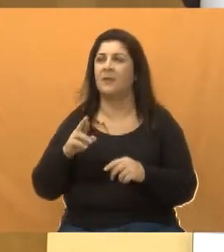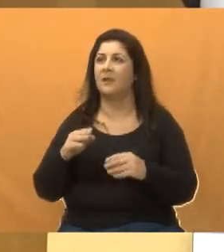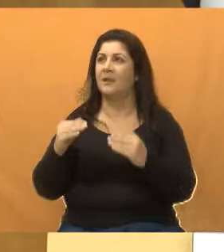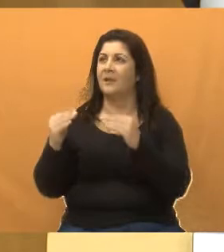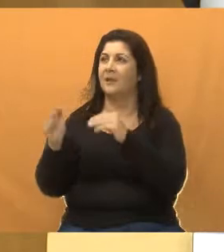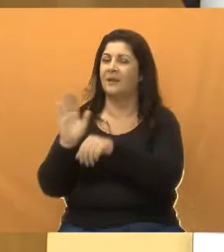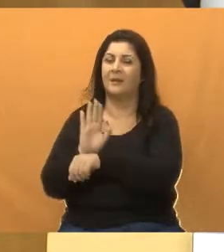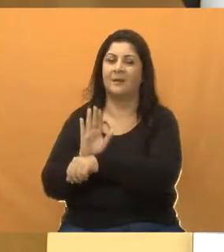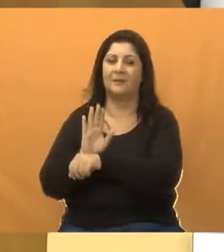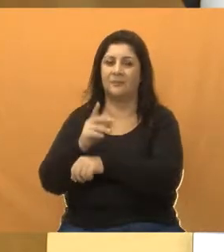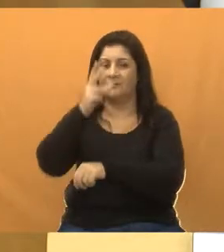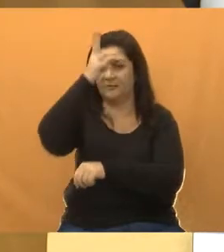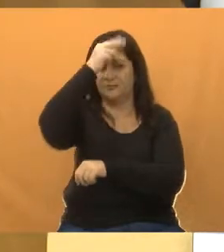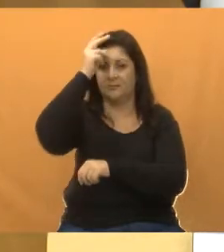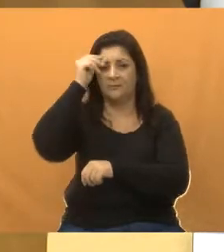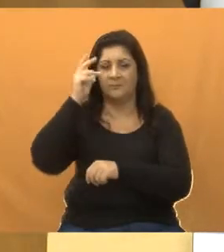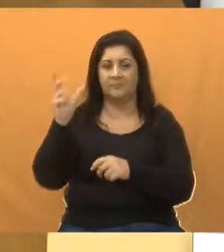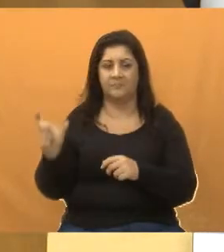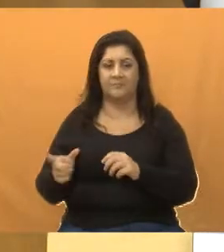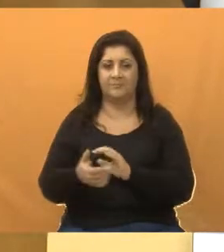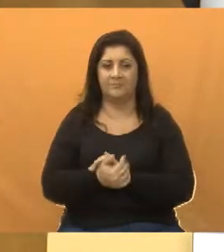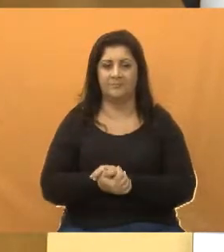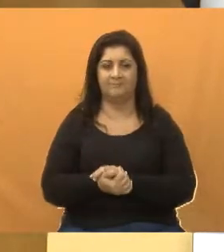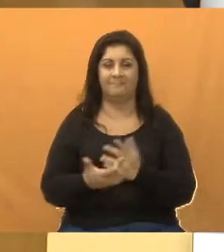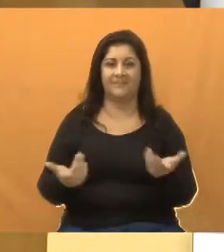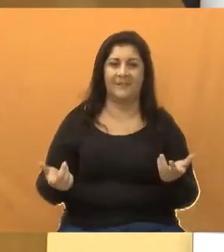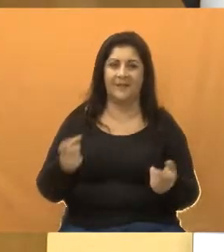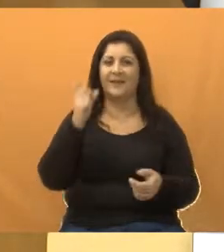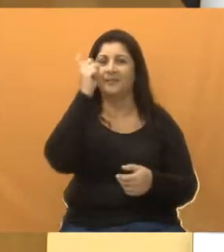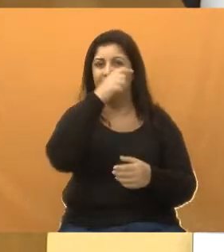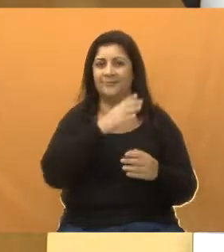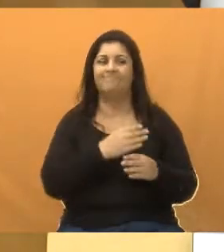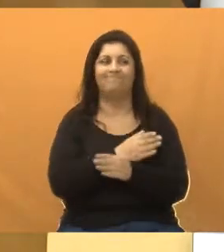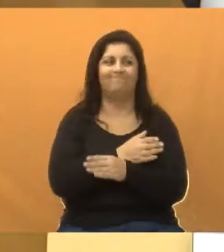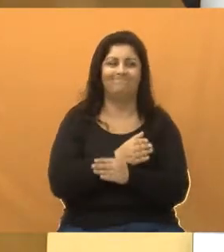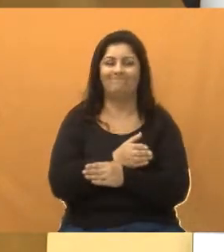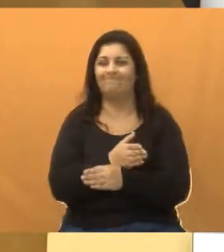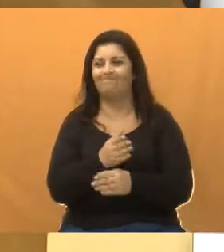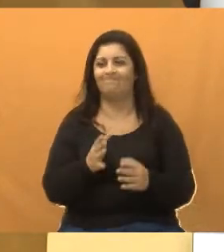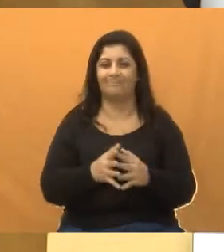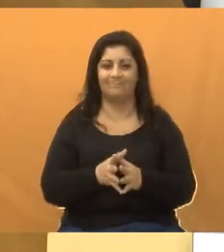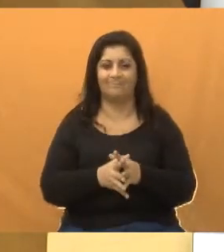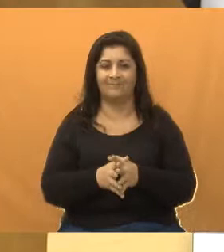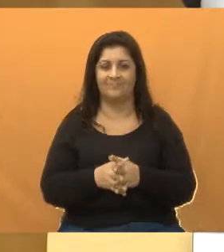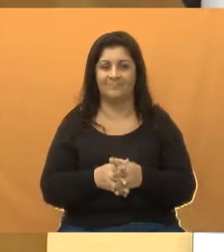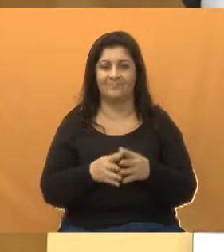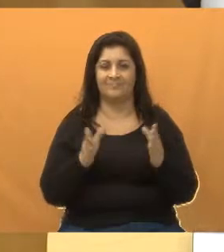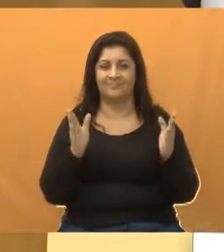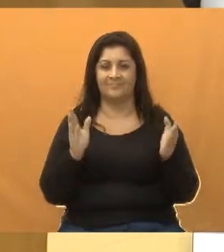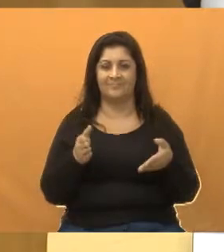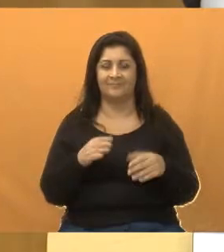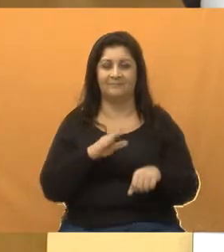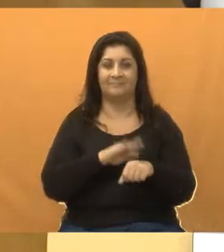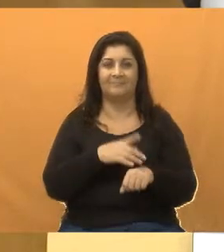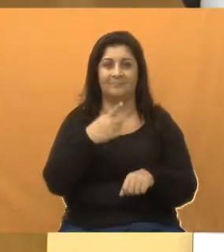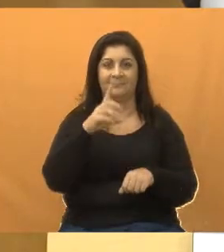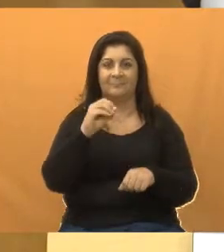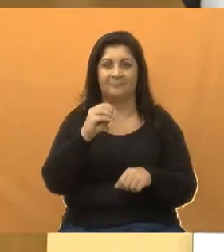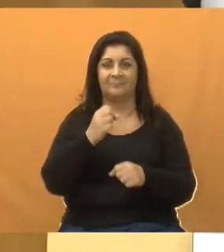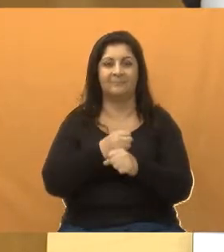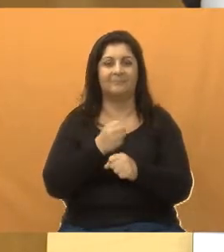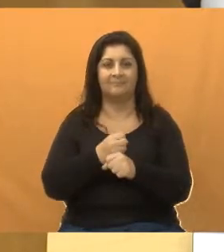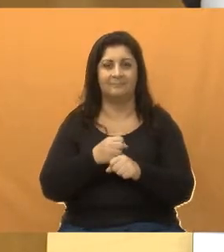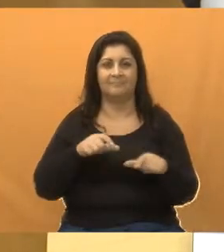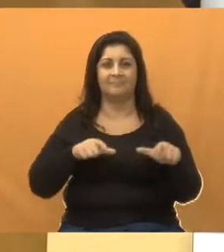sinuca desgramada, certo? Aqui, sinceramente. eu que já tenho mais de 10 anos aqui de Câmara, eu